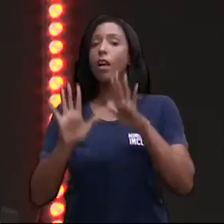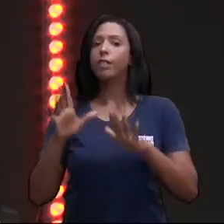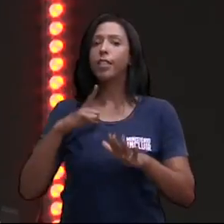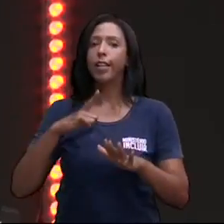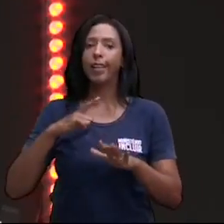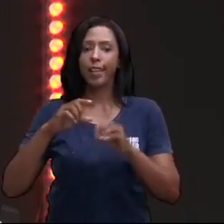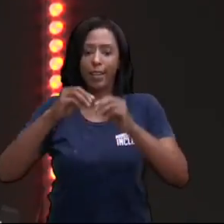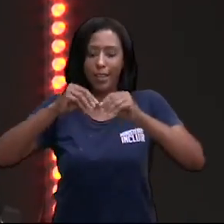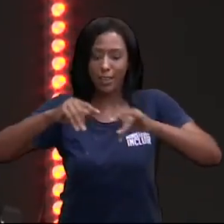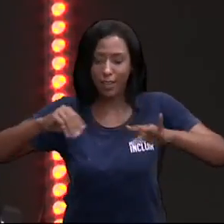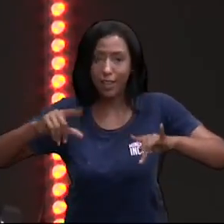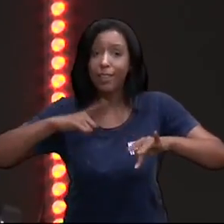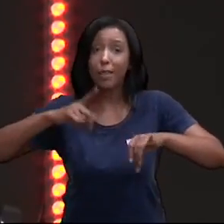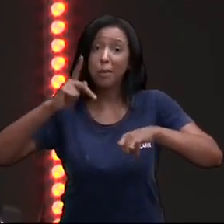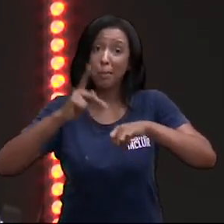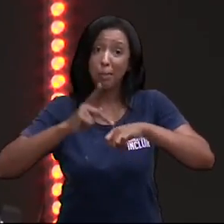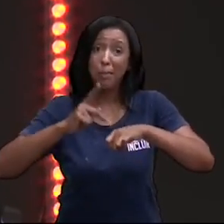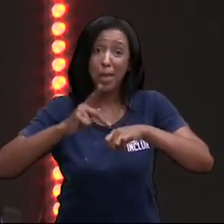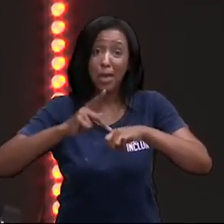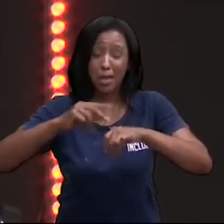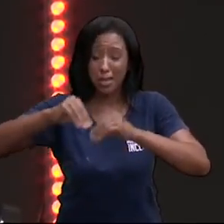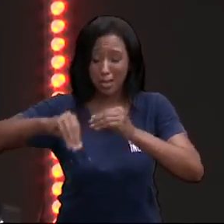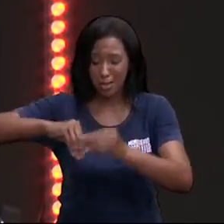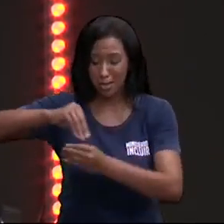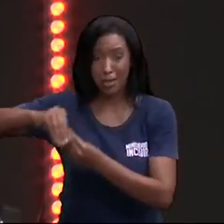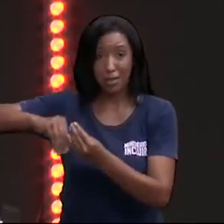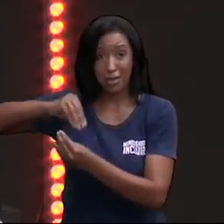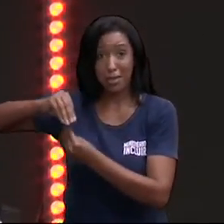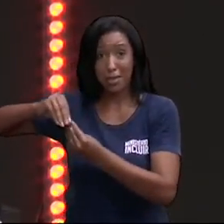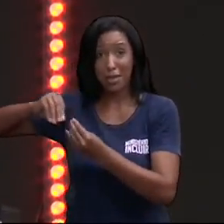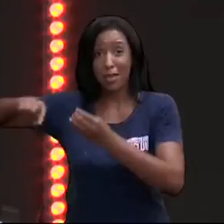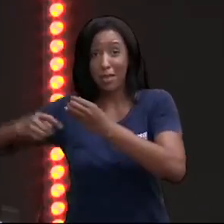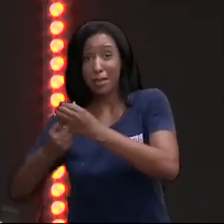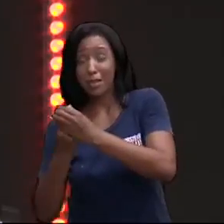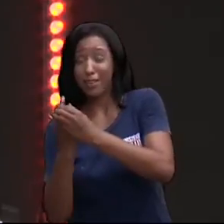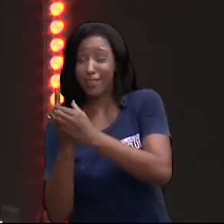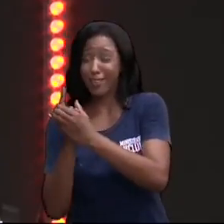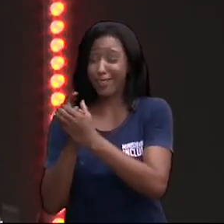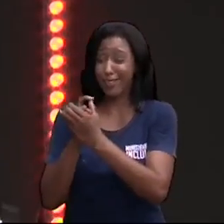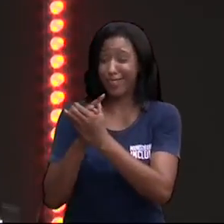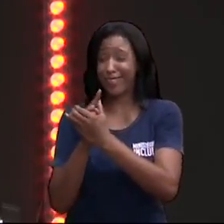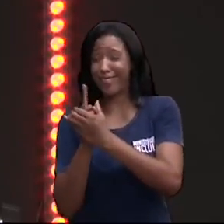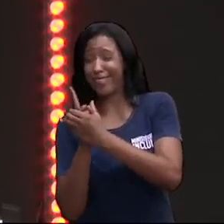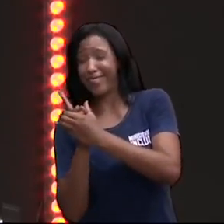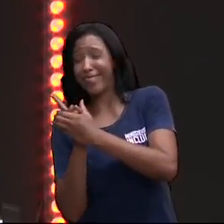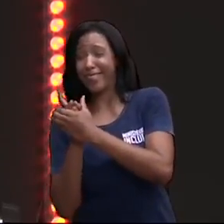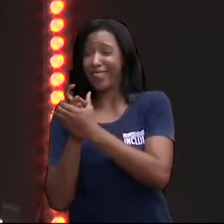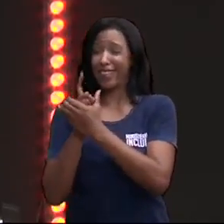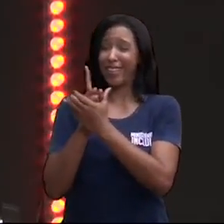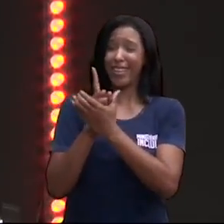líquido não tem água é difícil início como para muitos aqui o início da questão não foi fácil